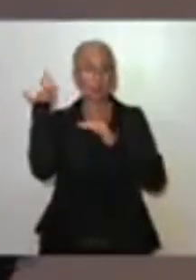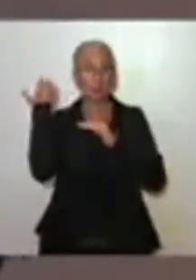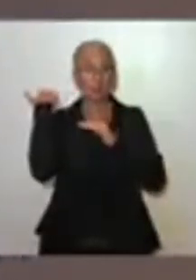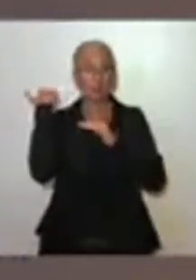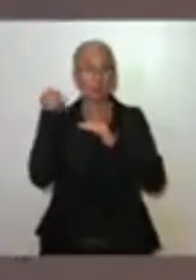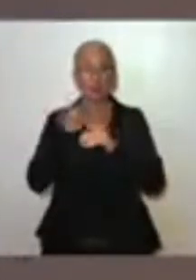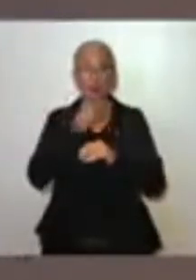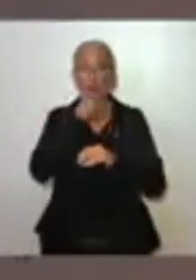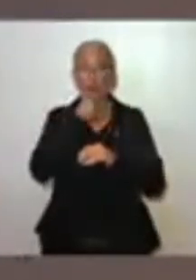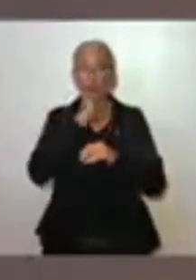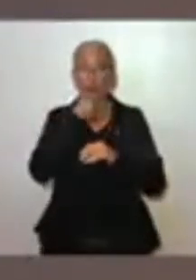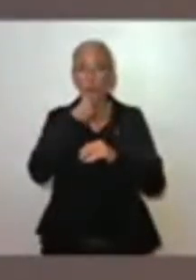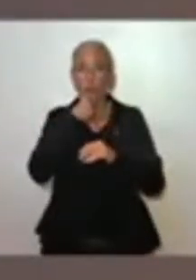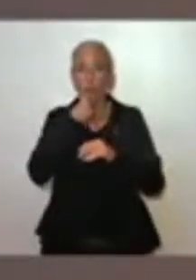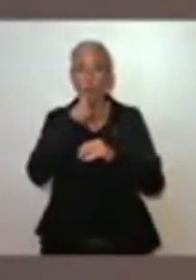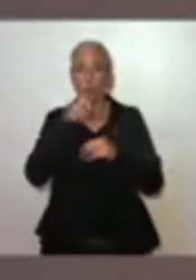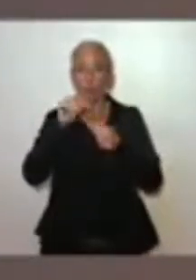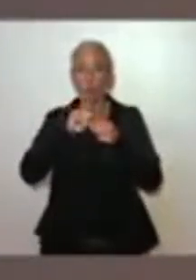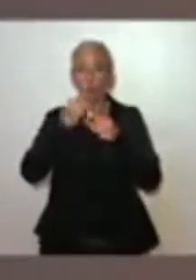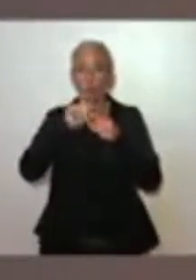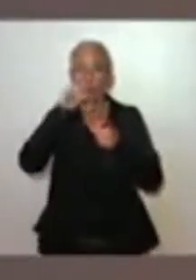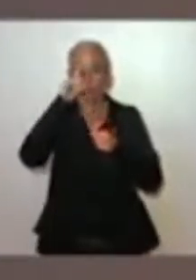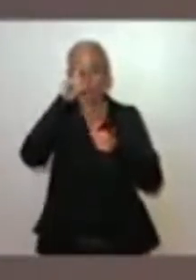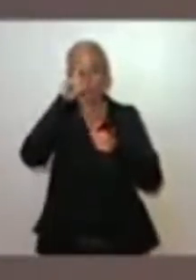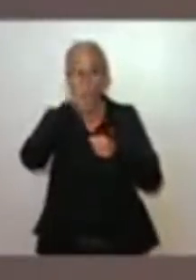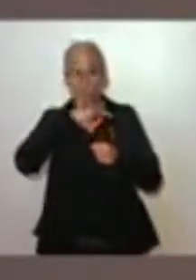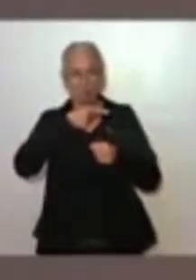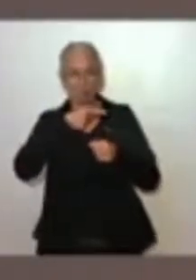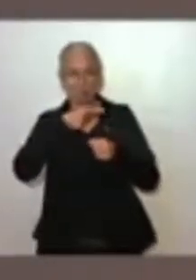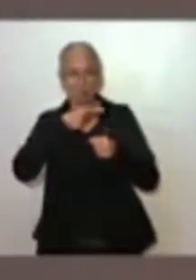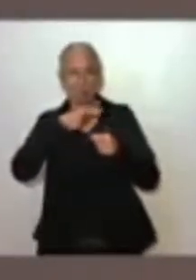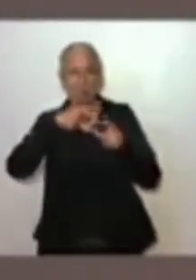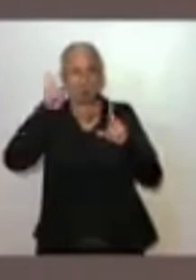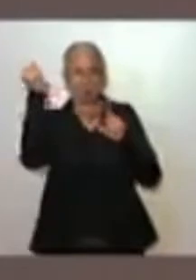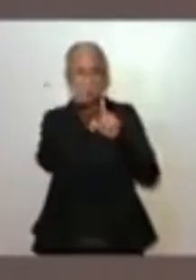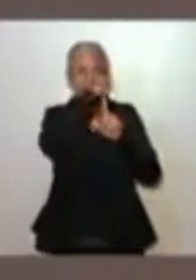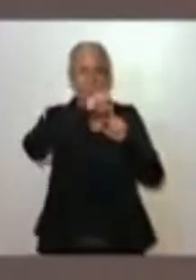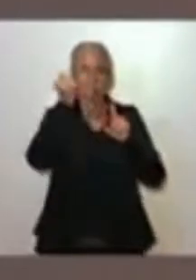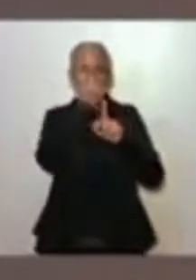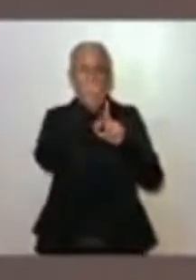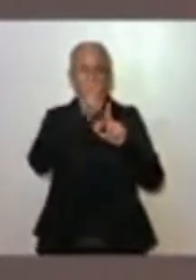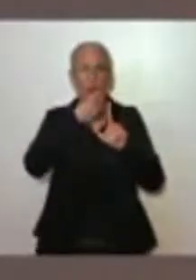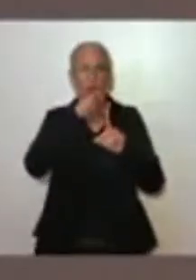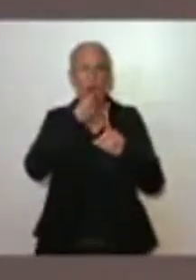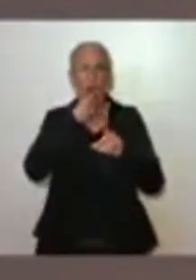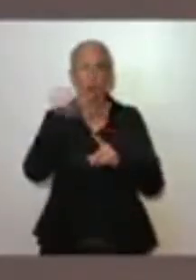homem que pratica violência contra a mulher não é macho covarde